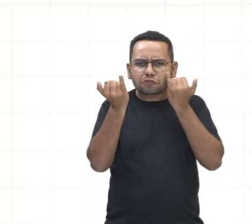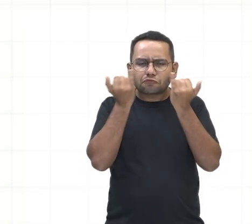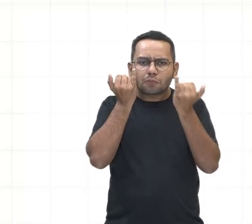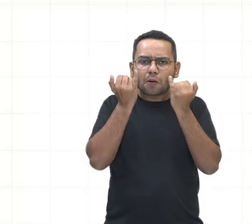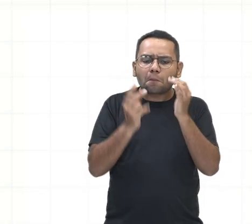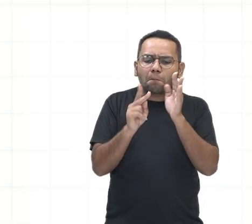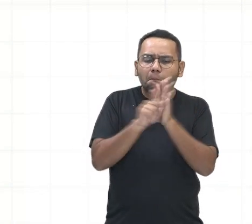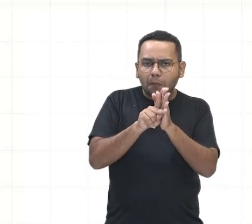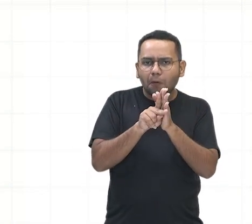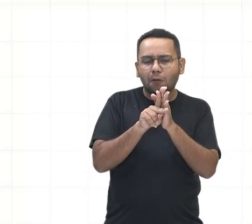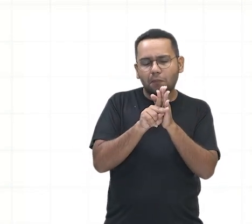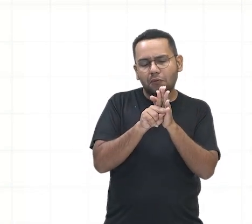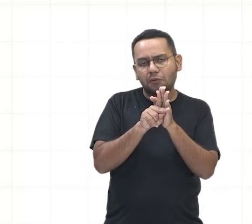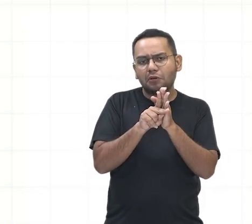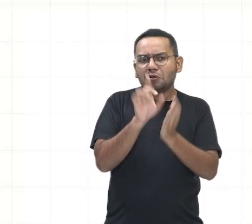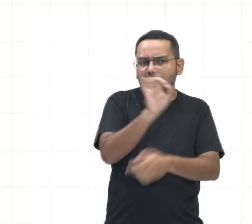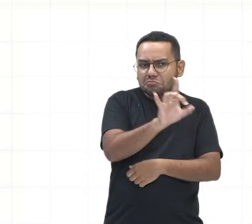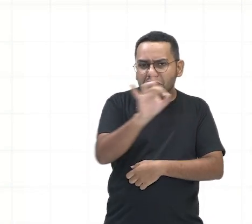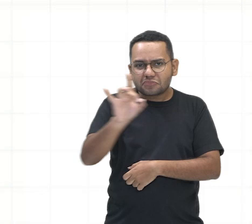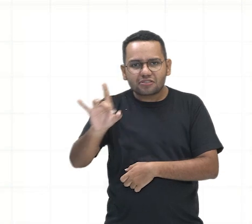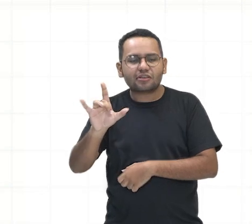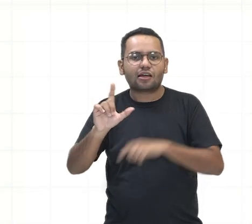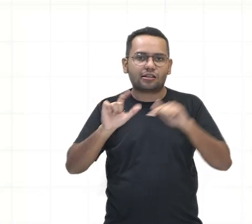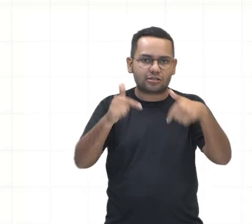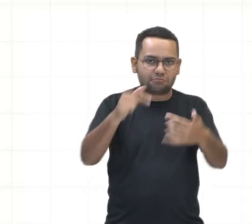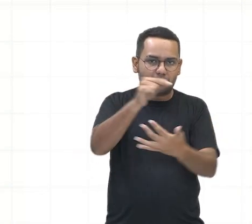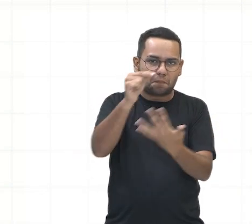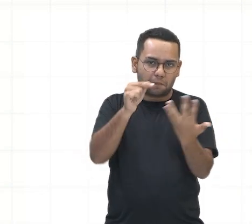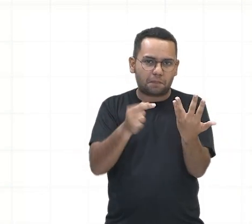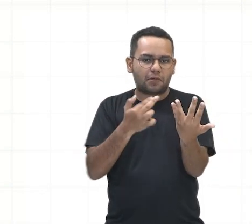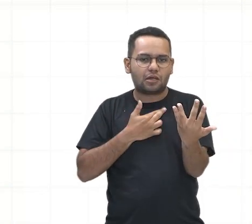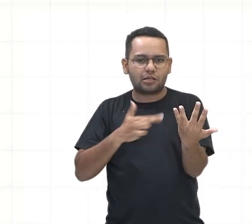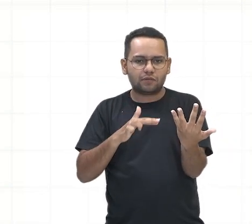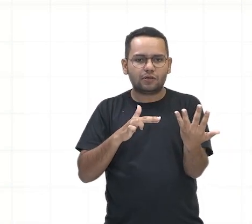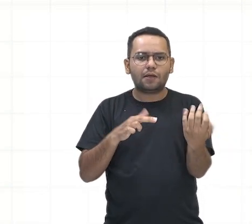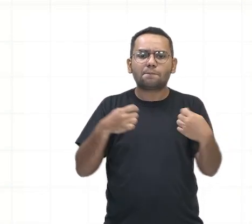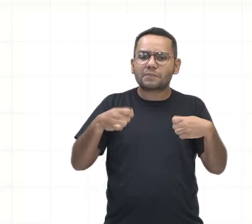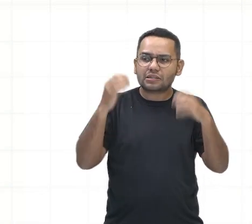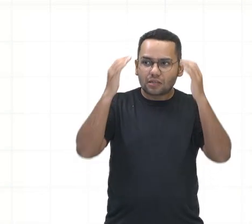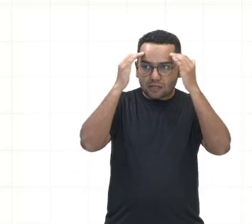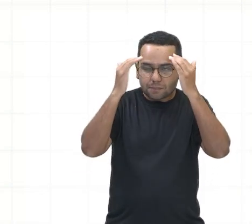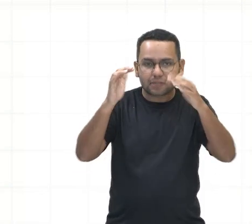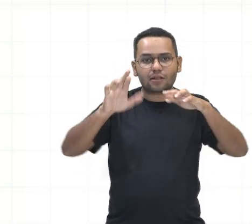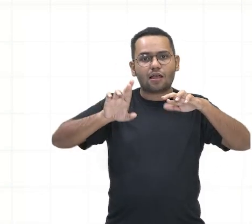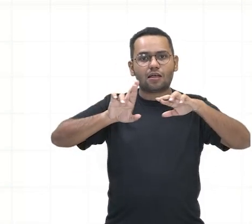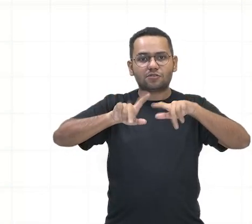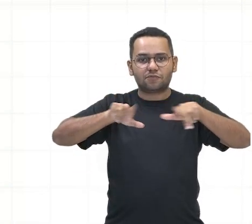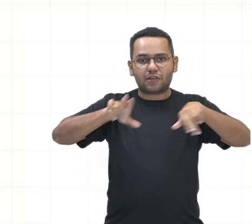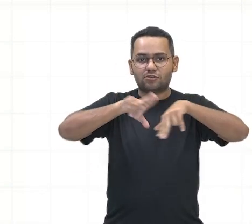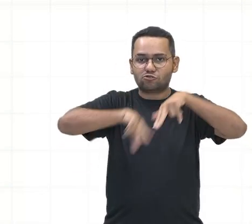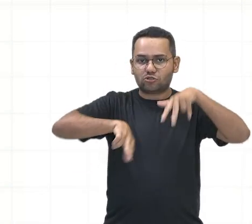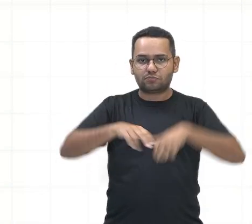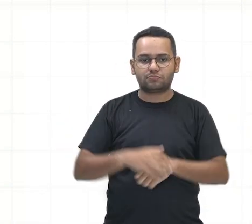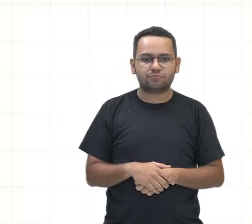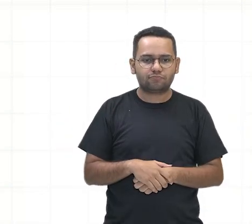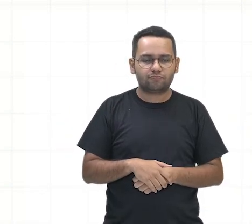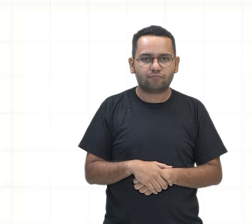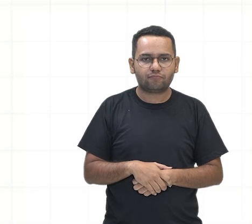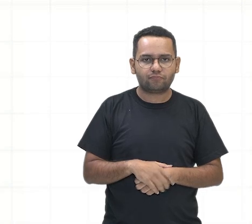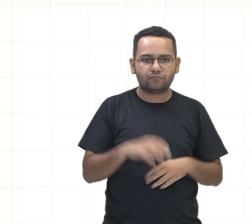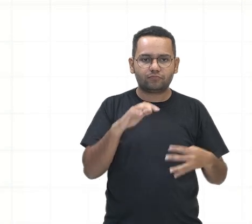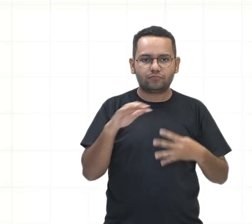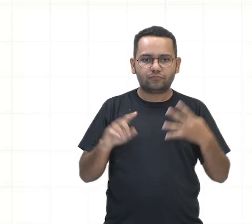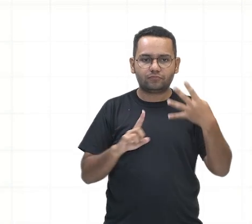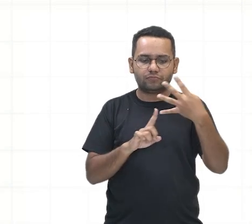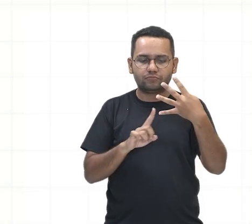modo, elas também têm um respeito às diferenças de gênero. E também, uma outra regra